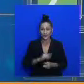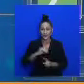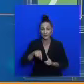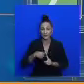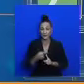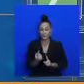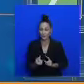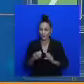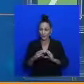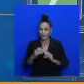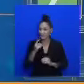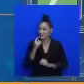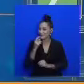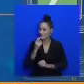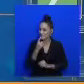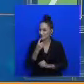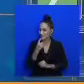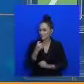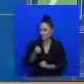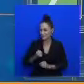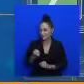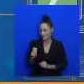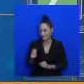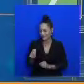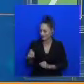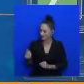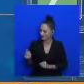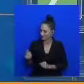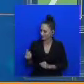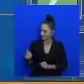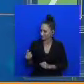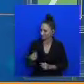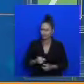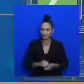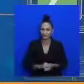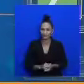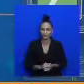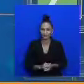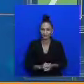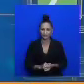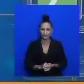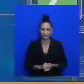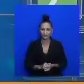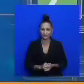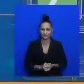Mais uma bola chegando. Vermelha, número 31. Vermelha, 31.